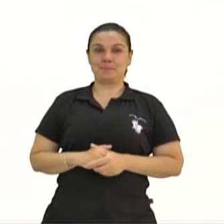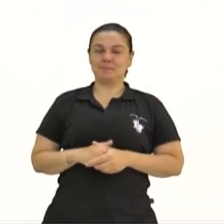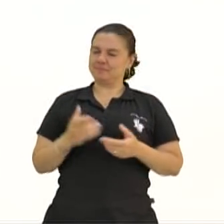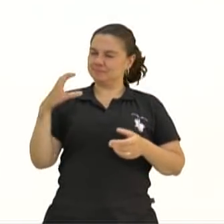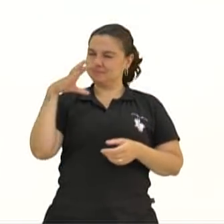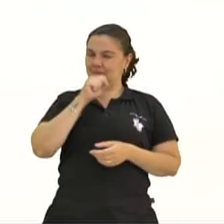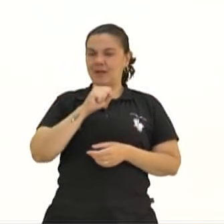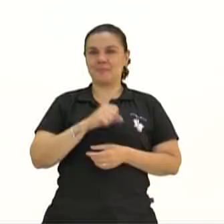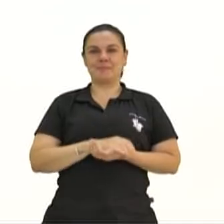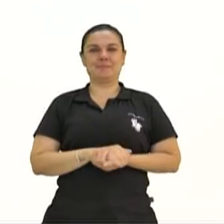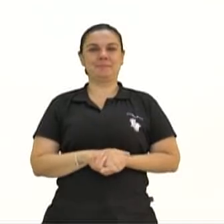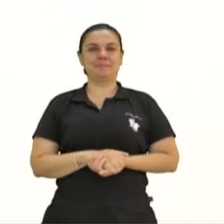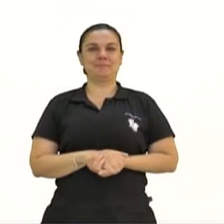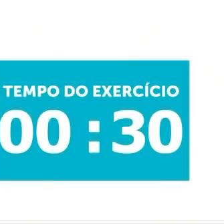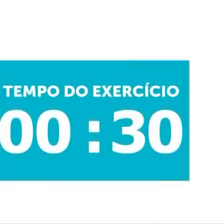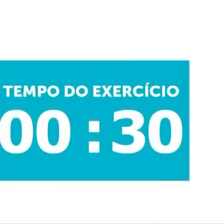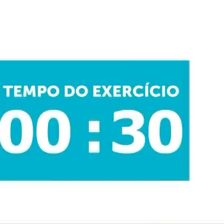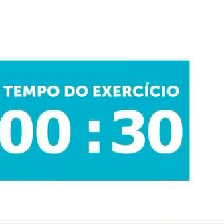É rapidinho, vai lá!